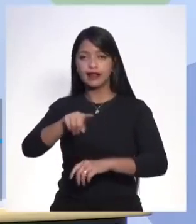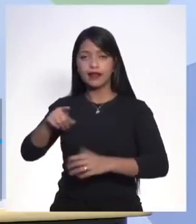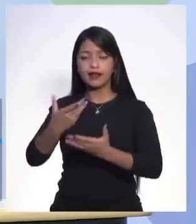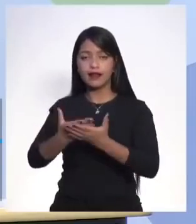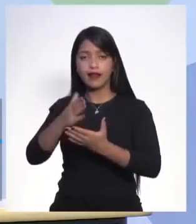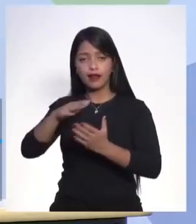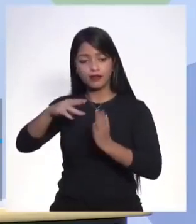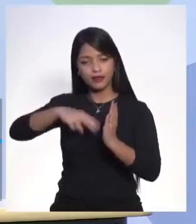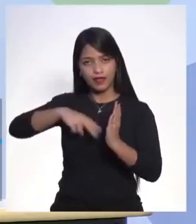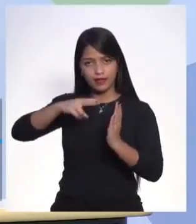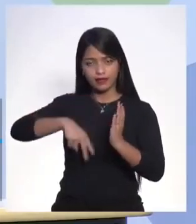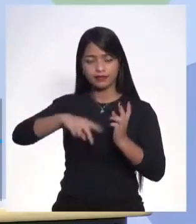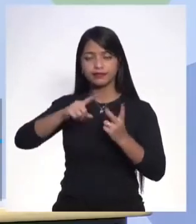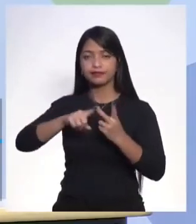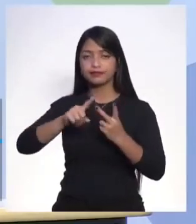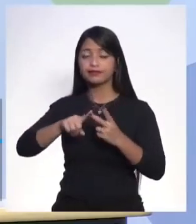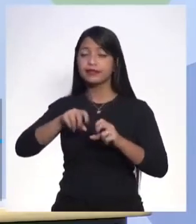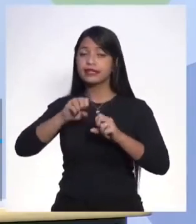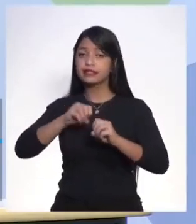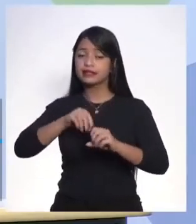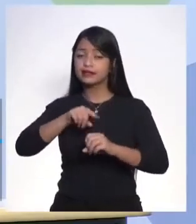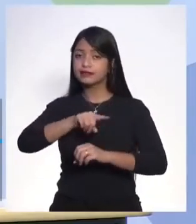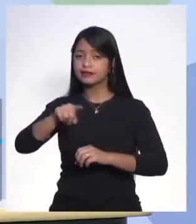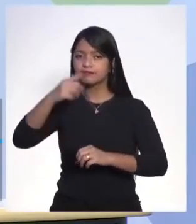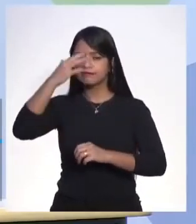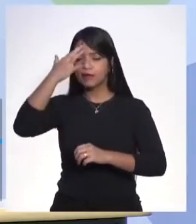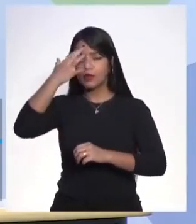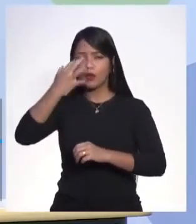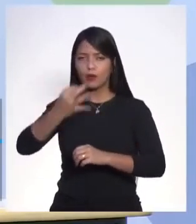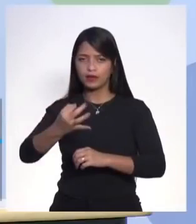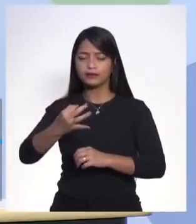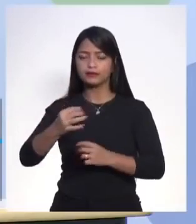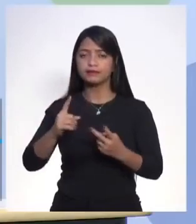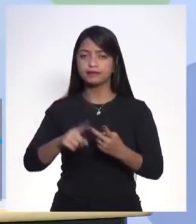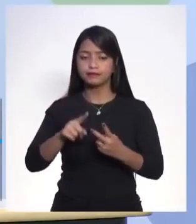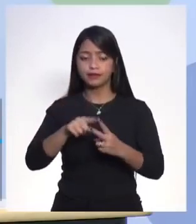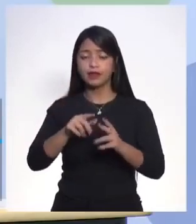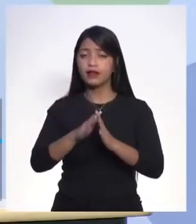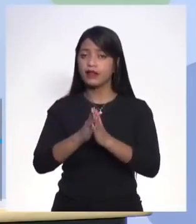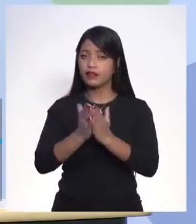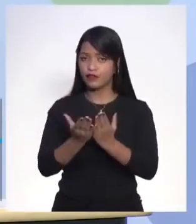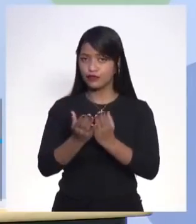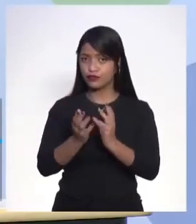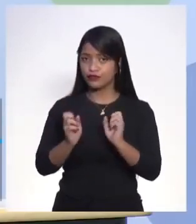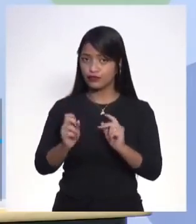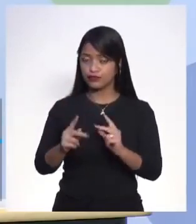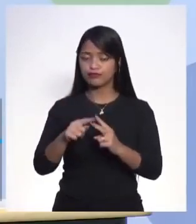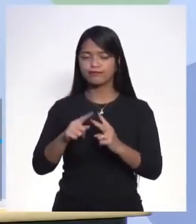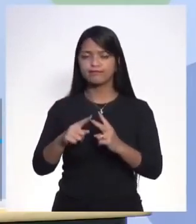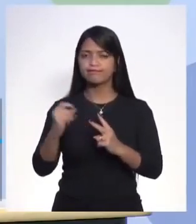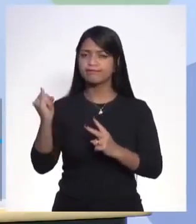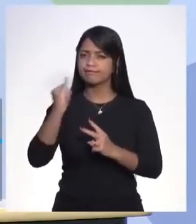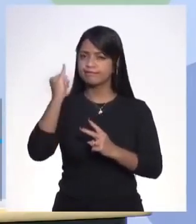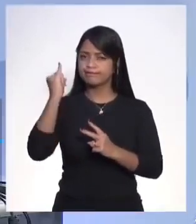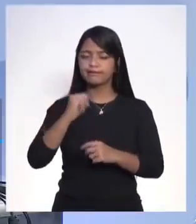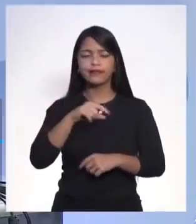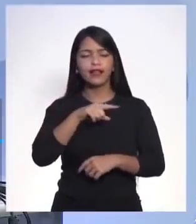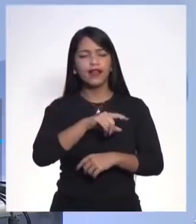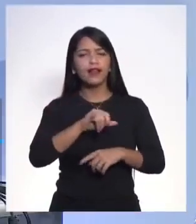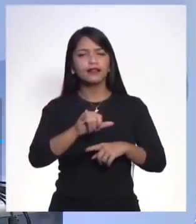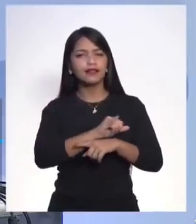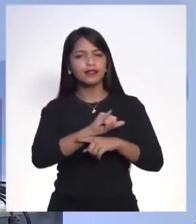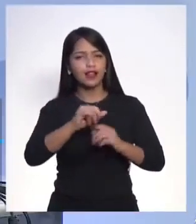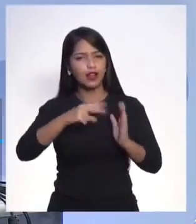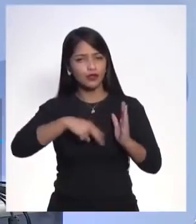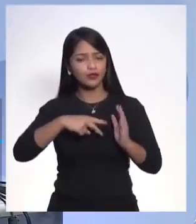Colombe Kempis, e Estratégias de Leitura, da Isabel Solé. Então, essa da estratégia de leitura, acho que tem